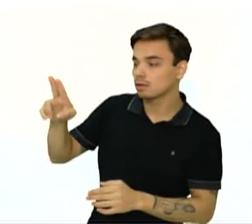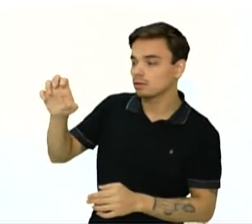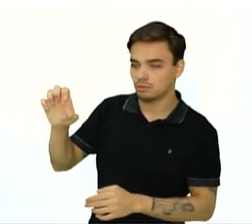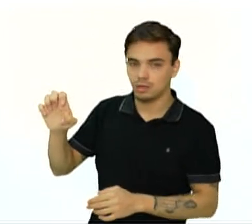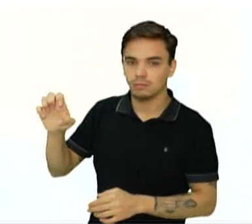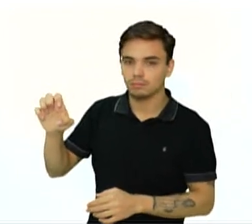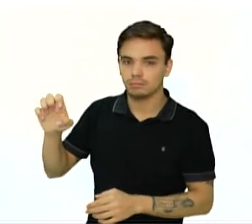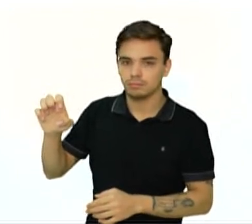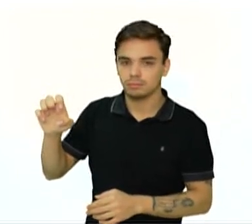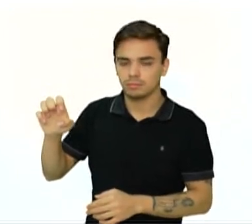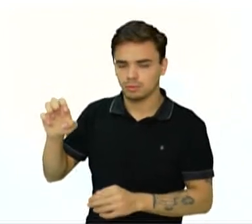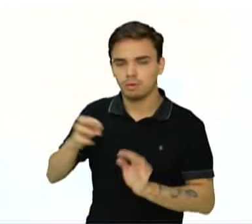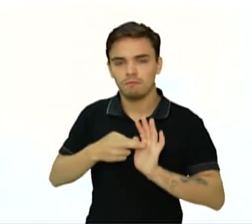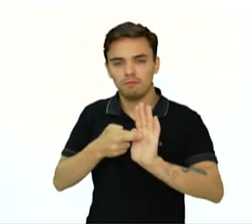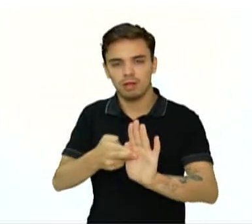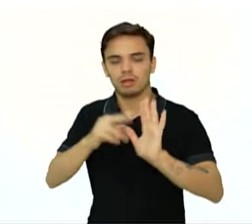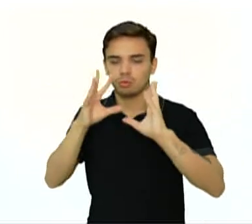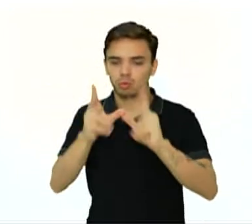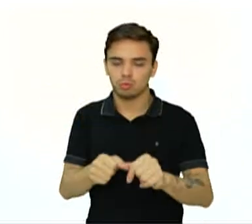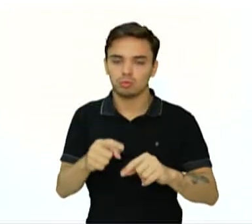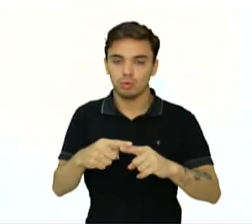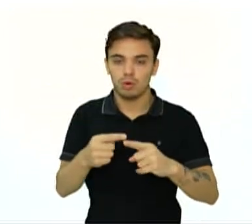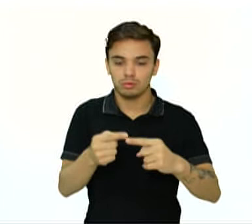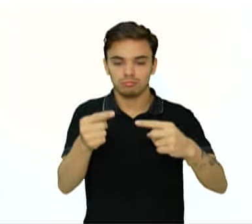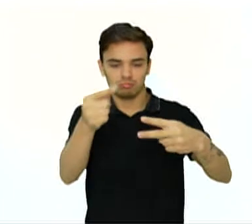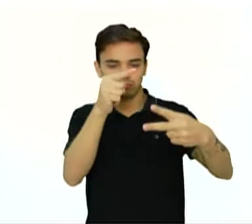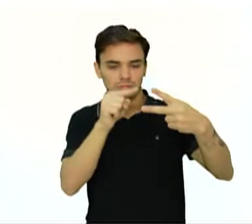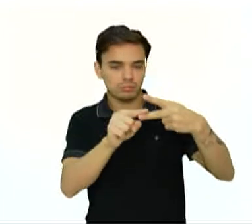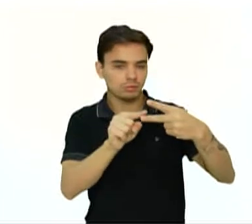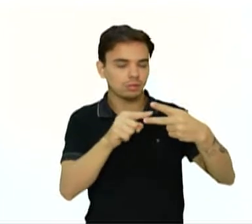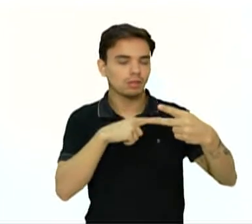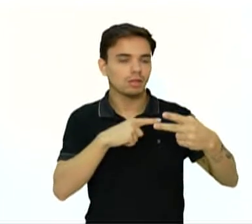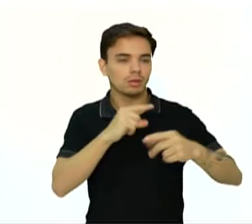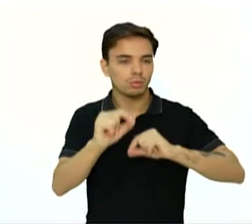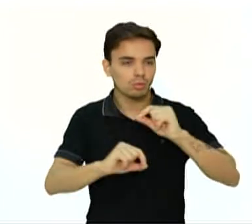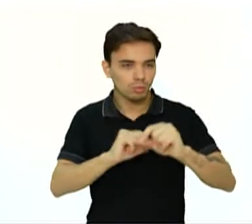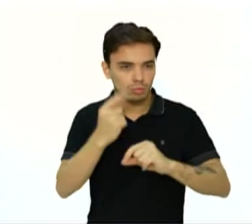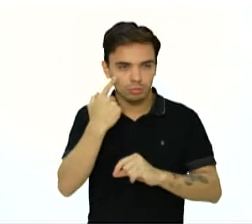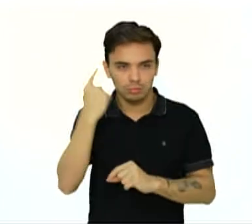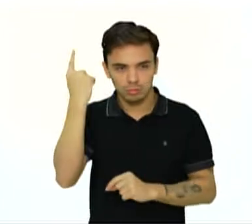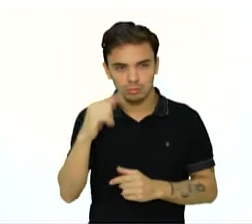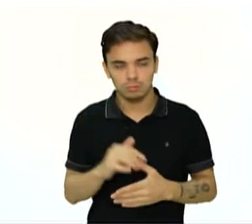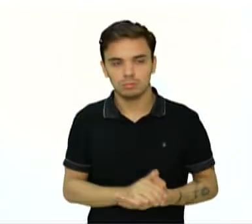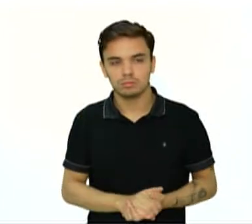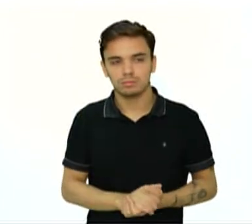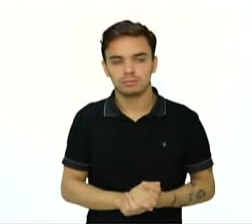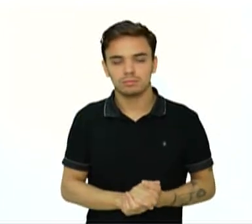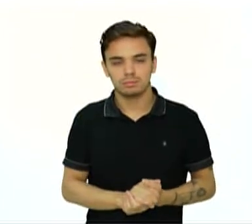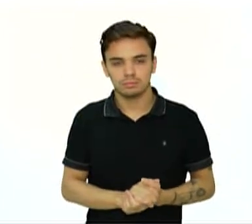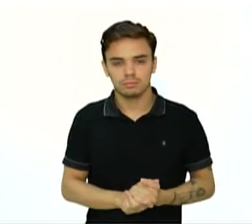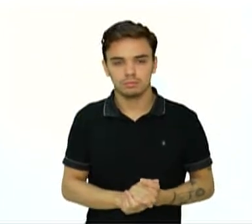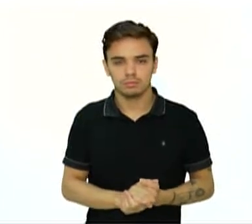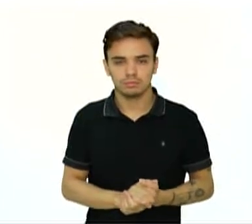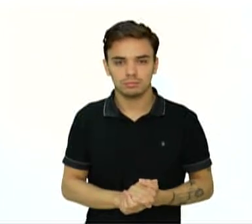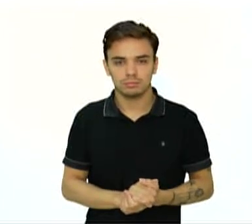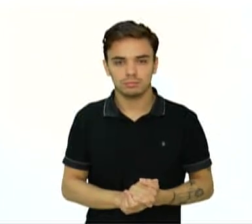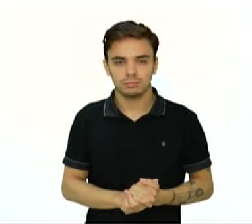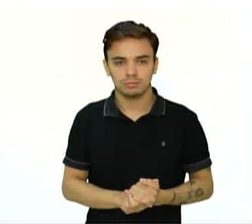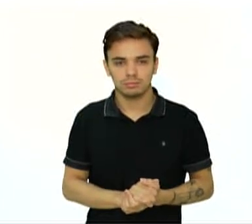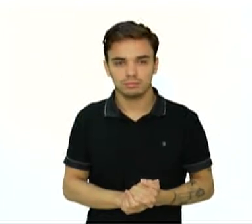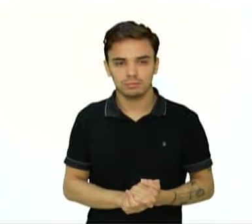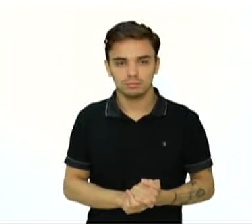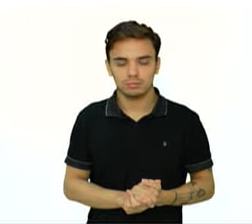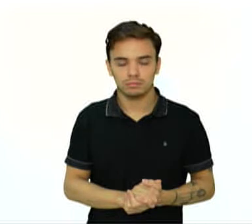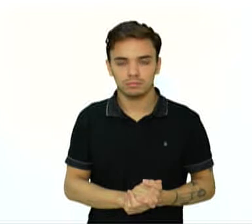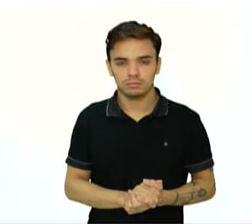tudo, digamos assim. No segundo which que a gente tem aqui, olha, Charlotte has a pseudonym, sorry, which